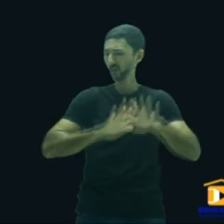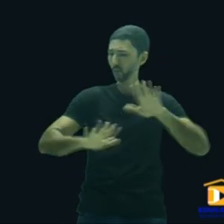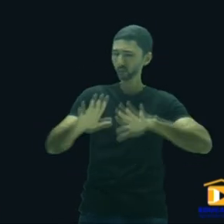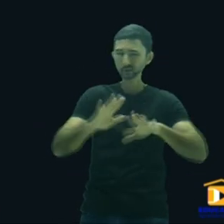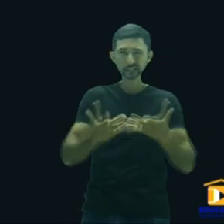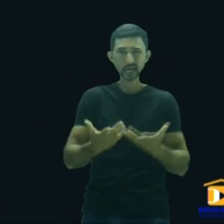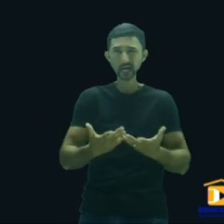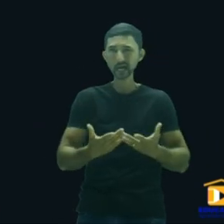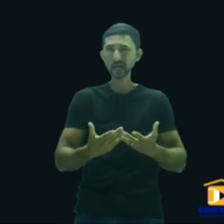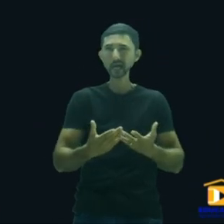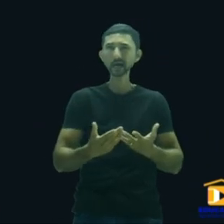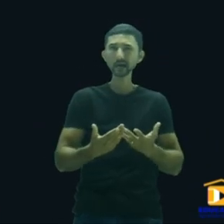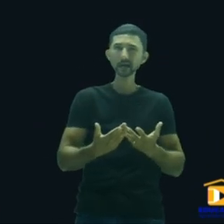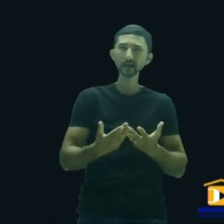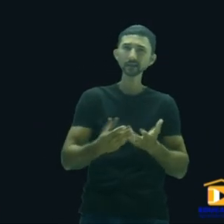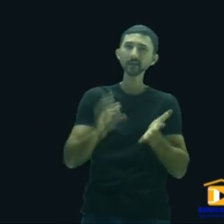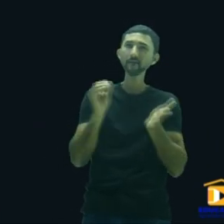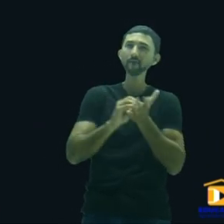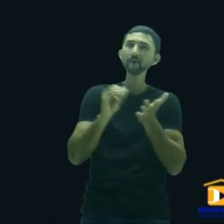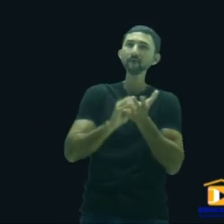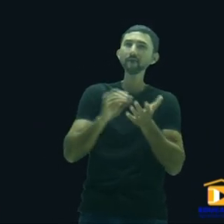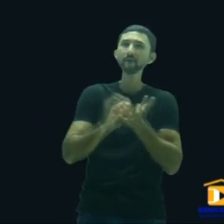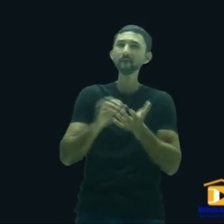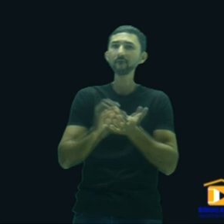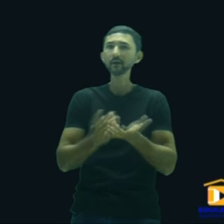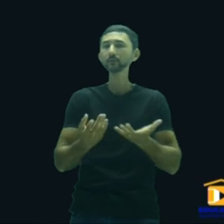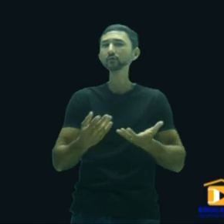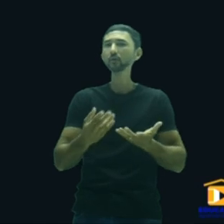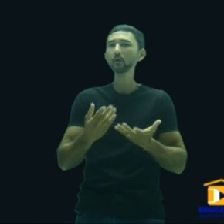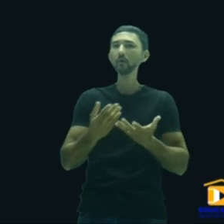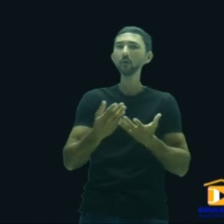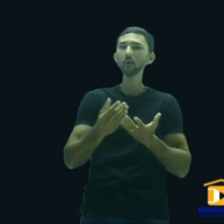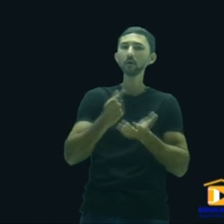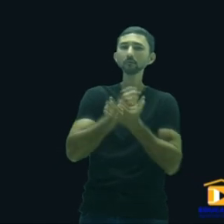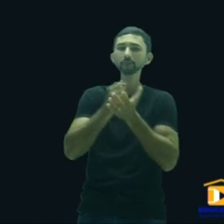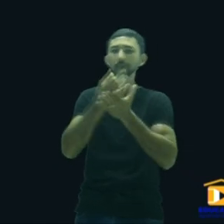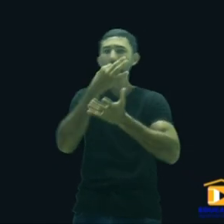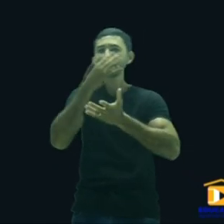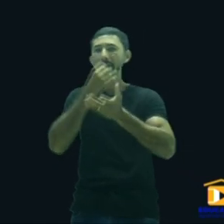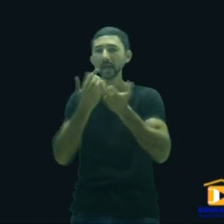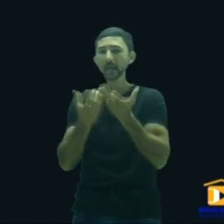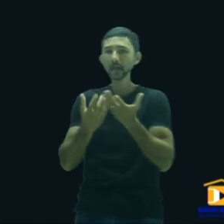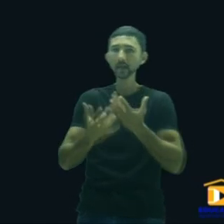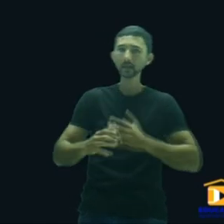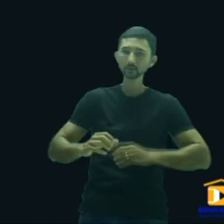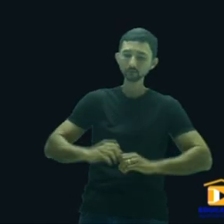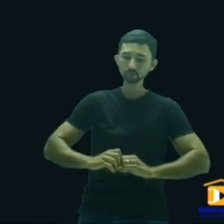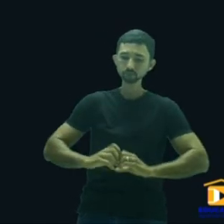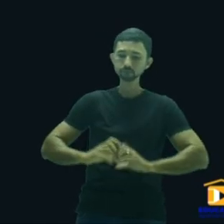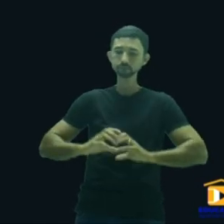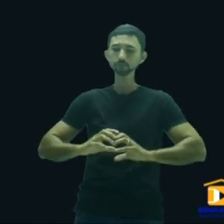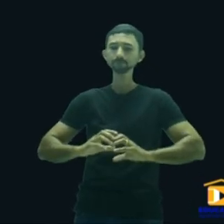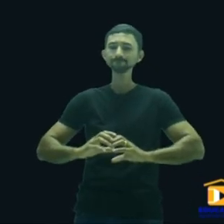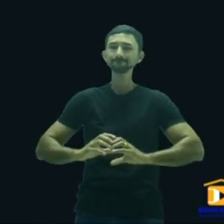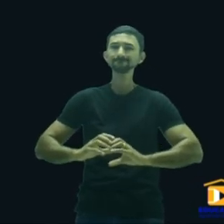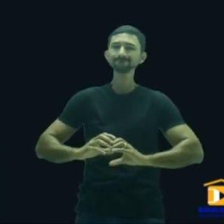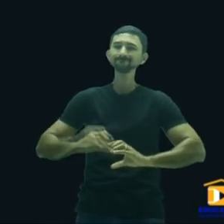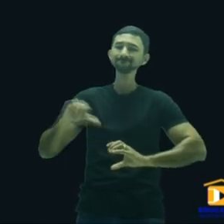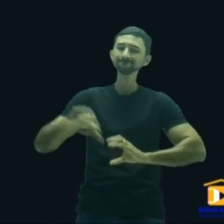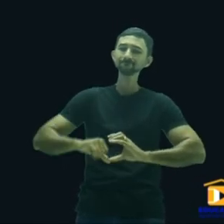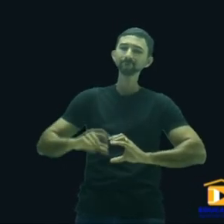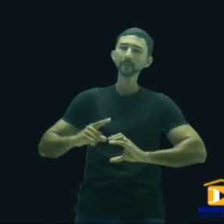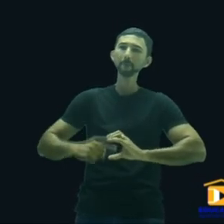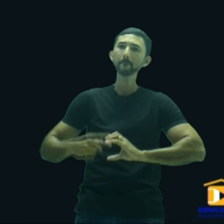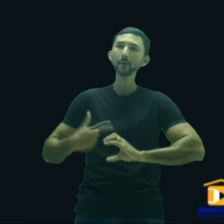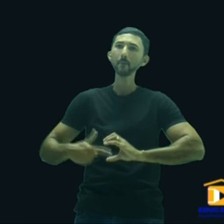vitamina B9, que tem ácido fólico, é importantíssimo para a formação do sistema nervoso dessa criança, e a criancinha nasceu